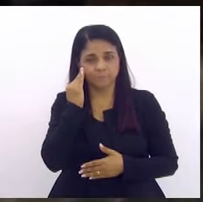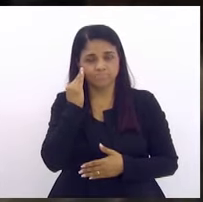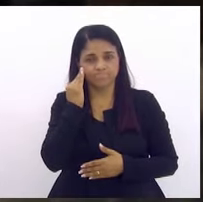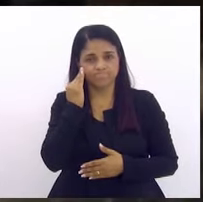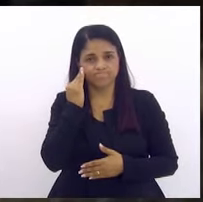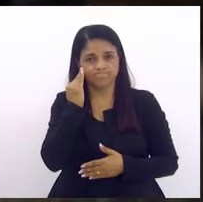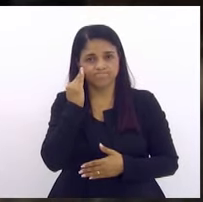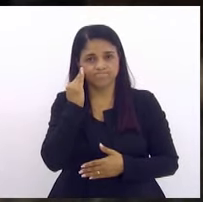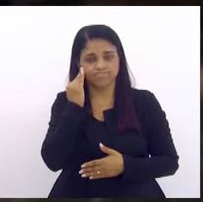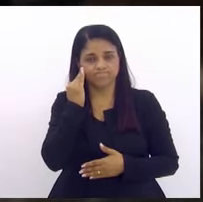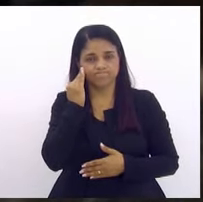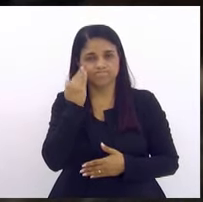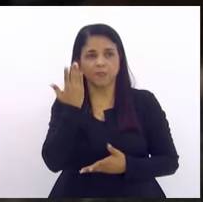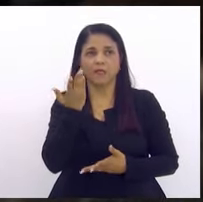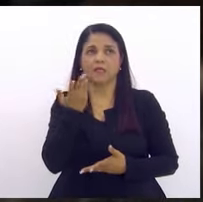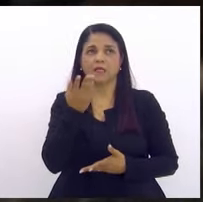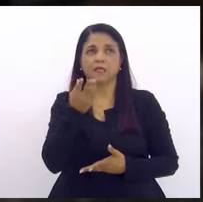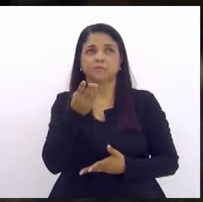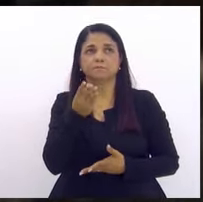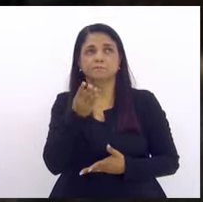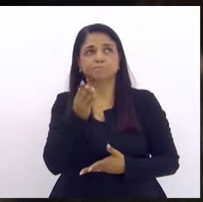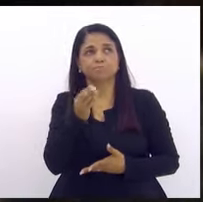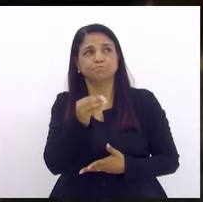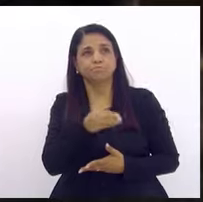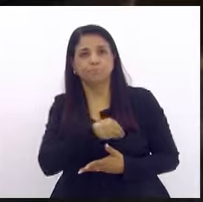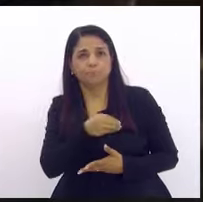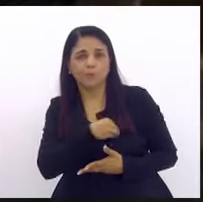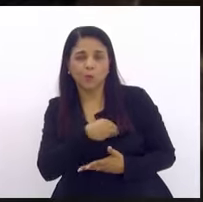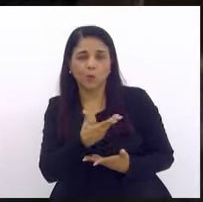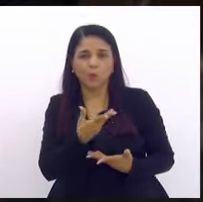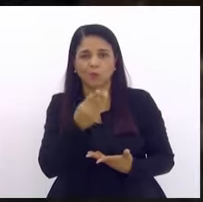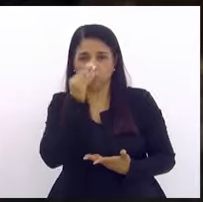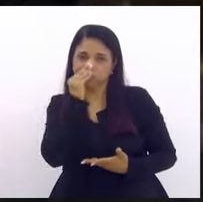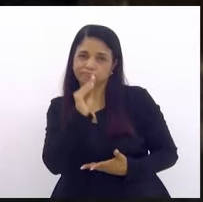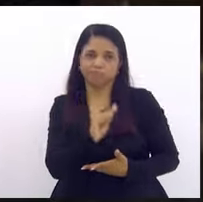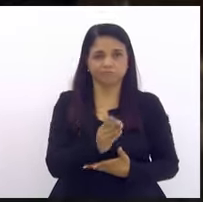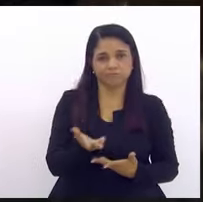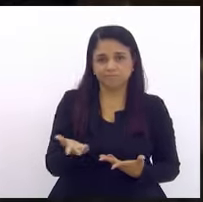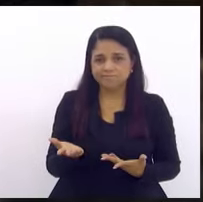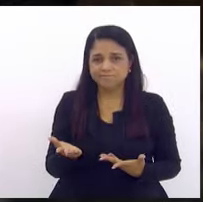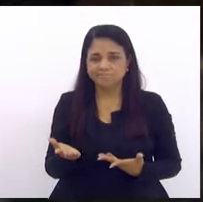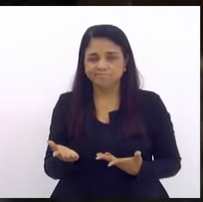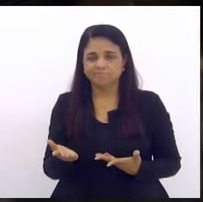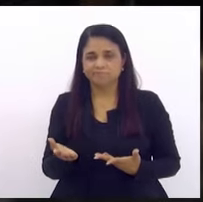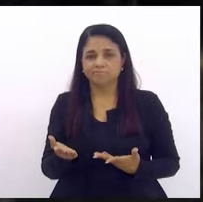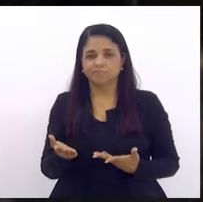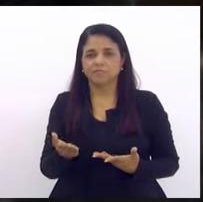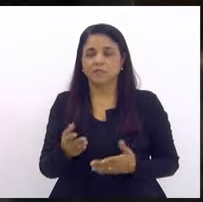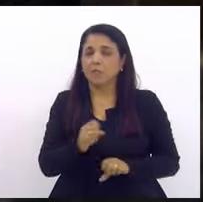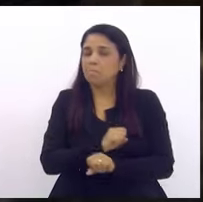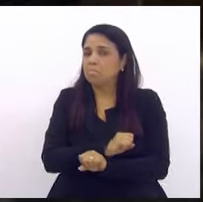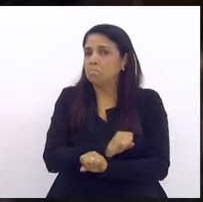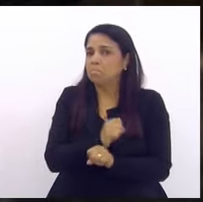pecaram por omissão. É impossível a gente conseguir